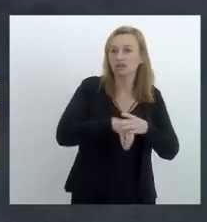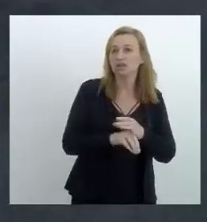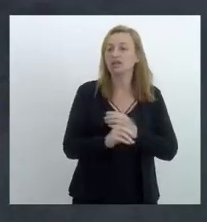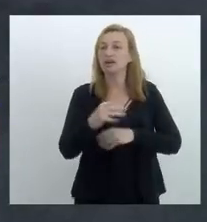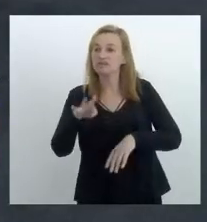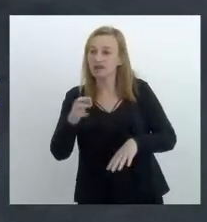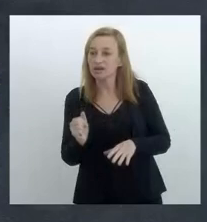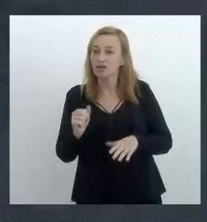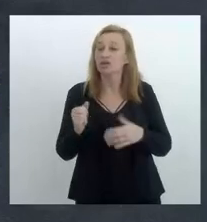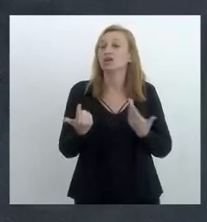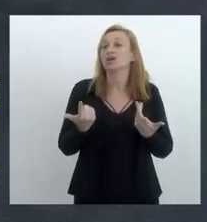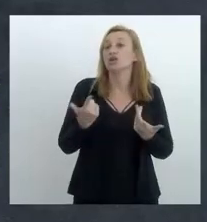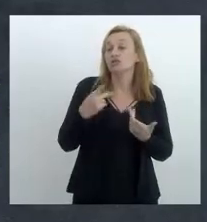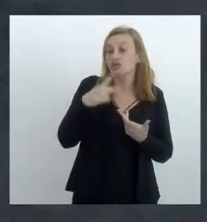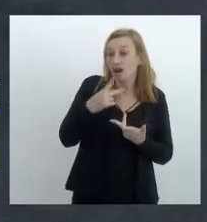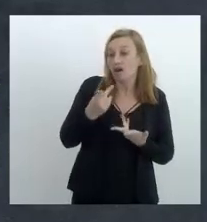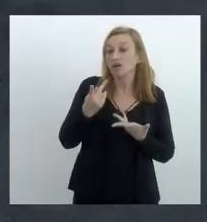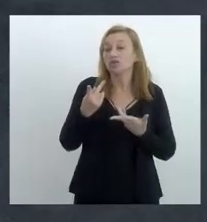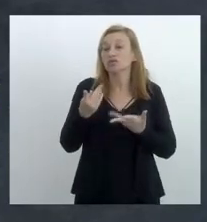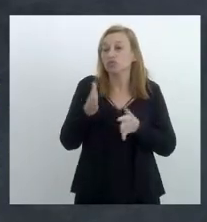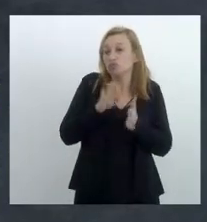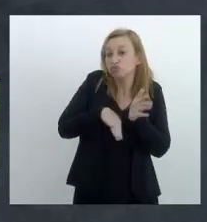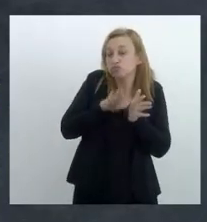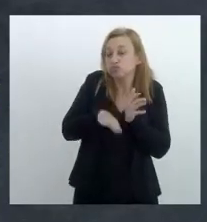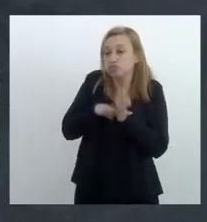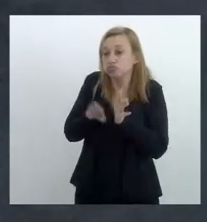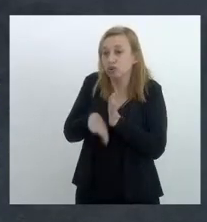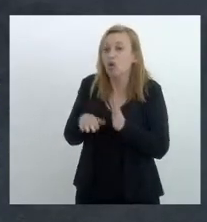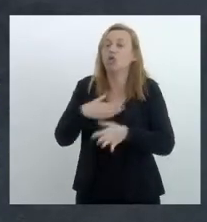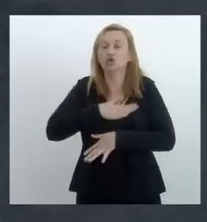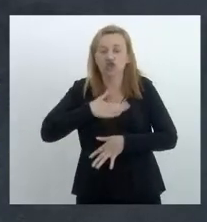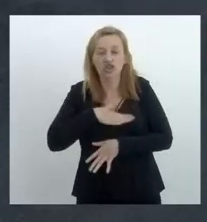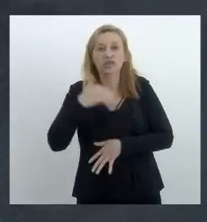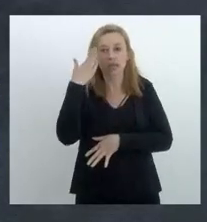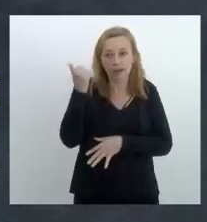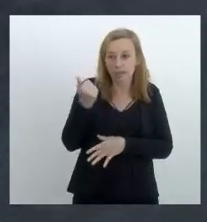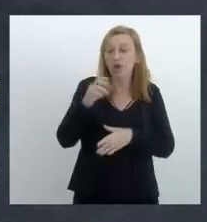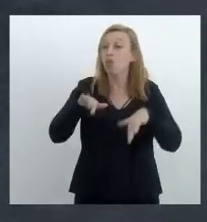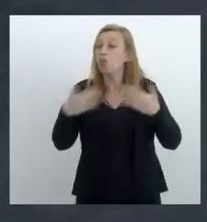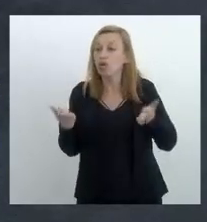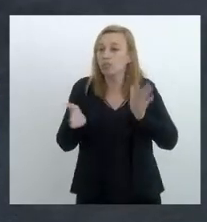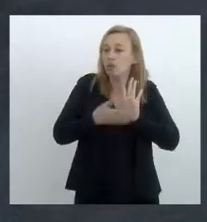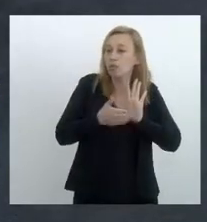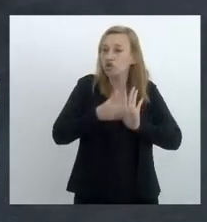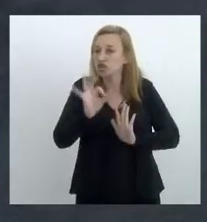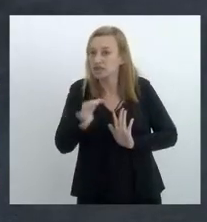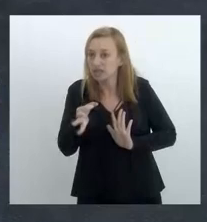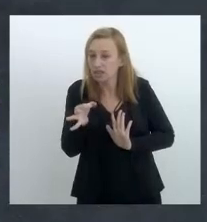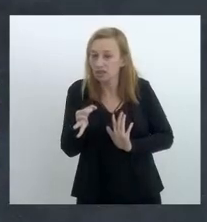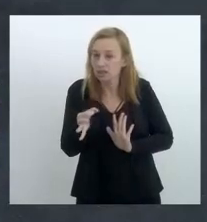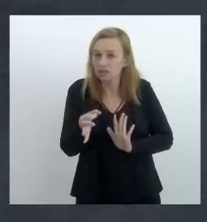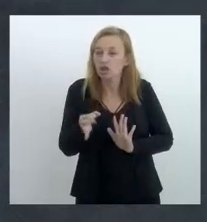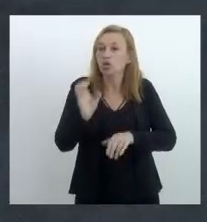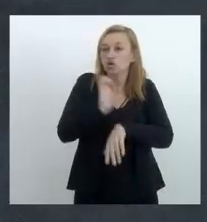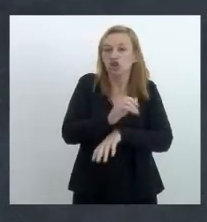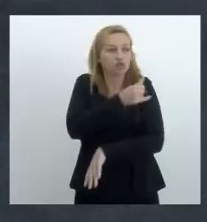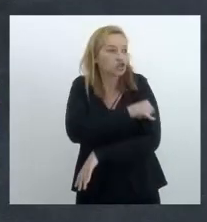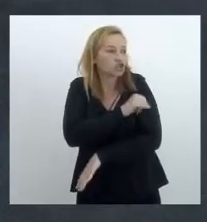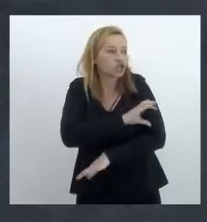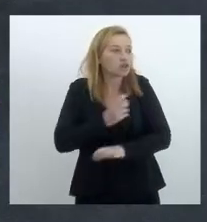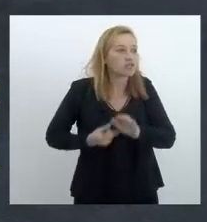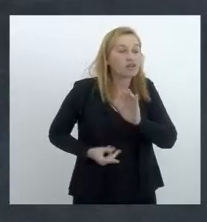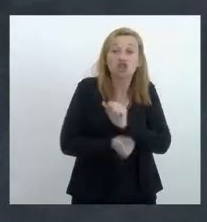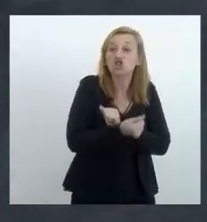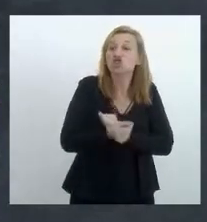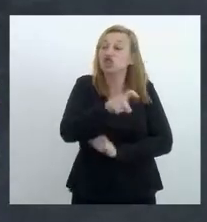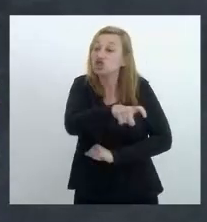receitas? Eu só vejo falando em contenção de despesas. Eu gostaria muito de saber qual é a proposta concreta. O estado do Rio de Janeiro vai investir